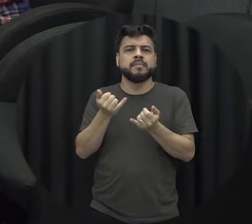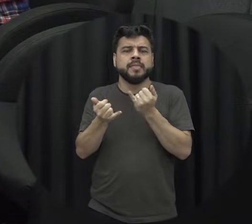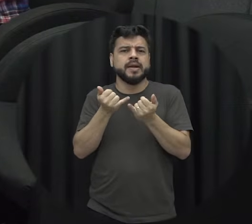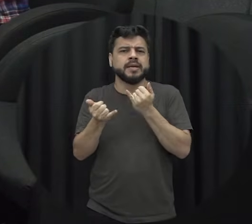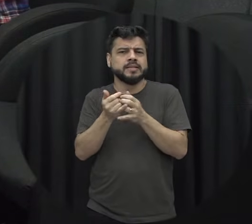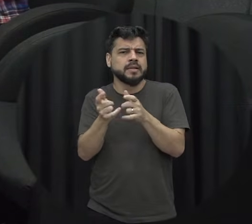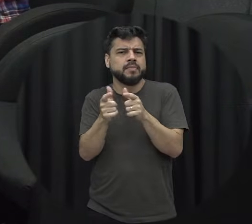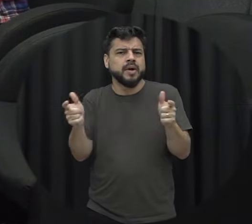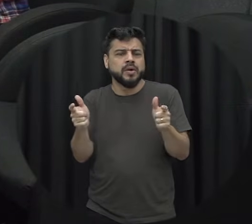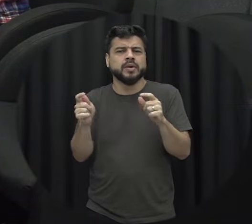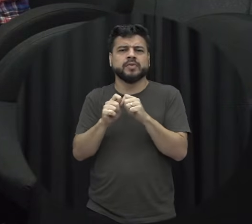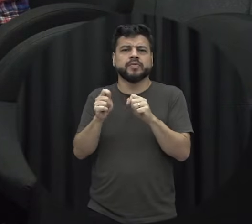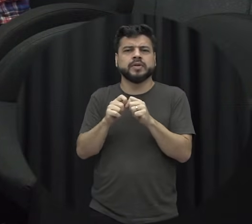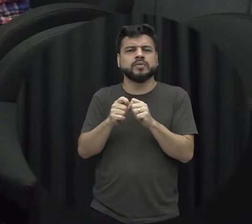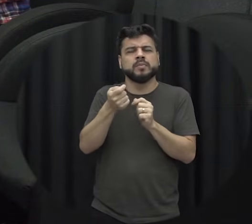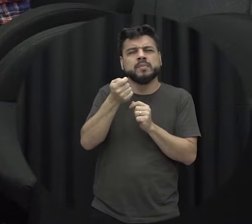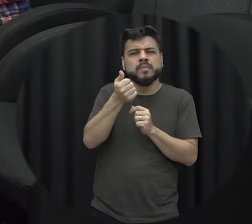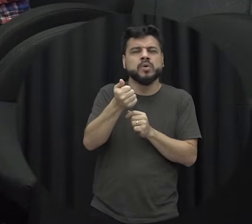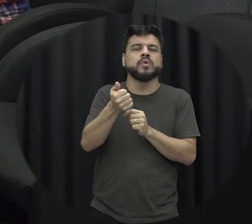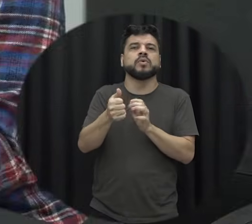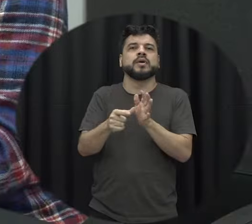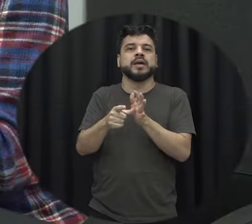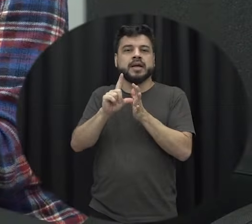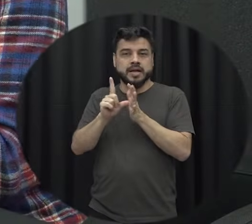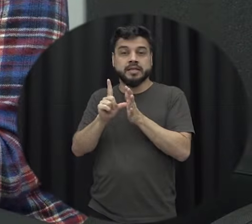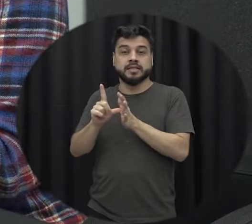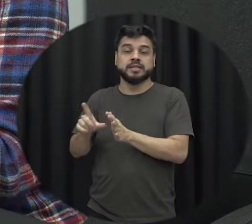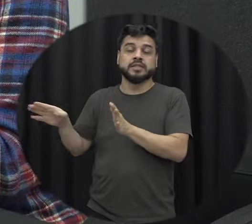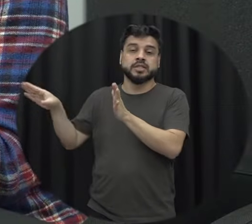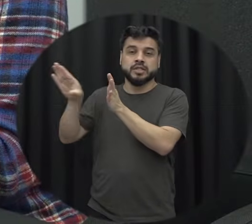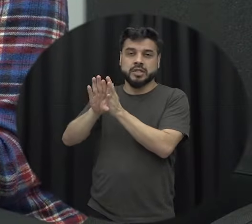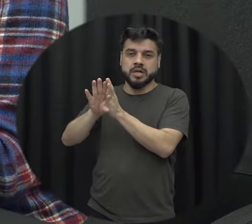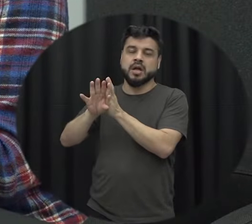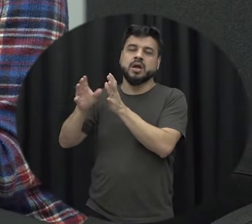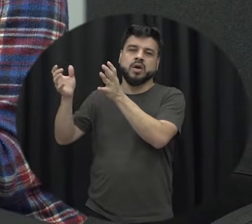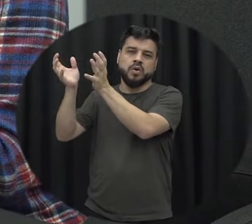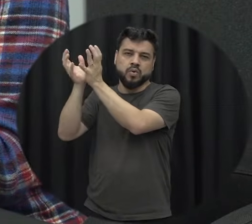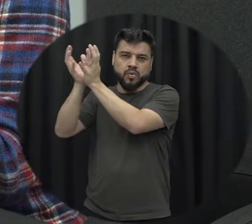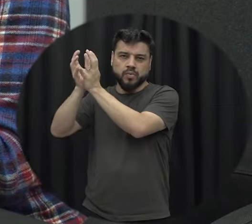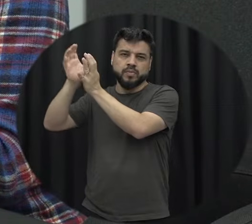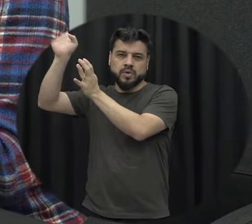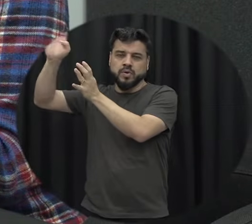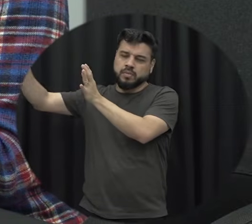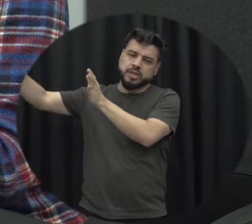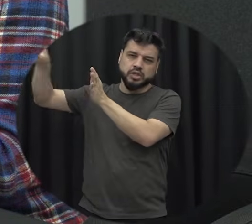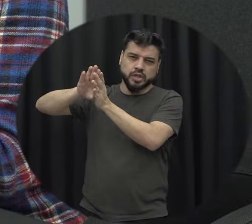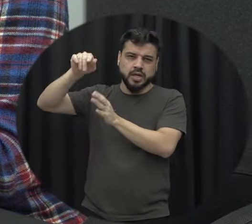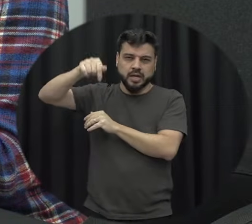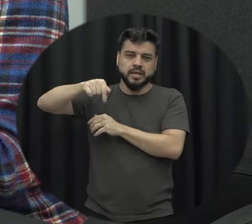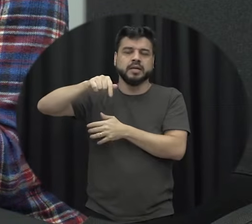feitos pouco antes dos colonizadores chegarem aqui ao nosso continente,